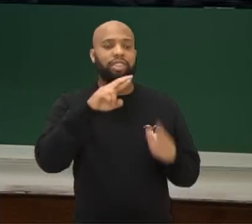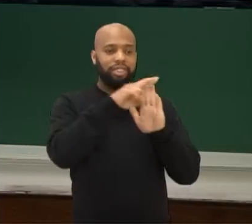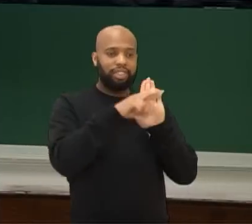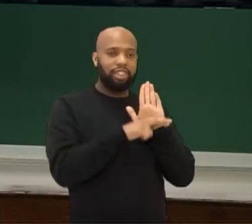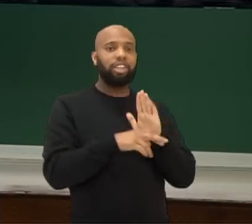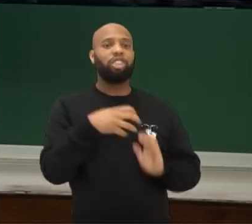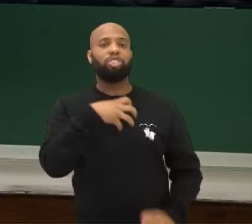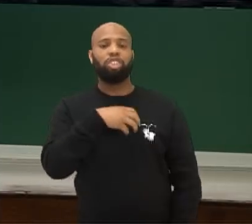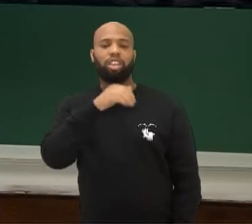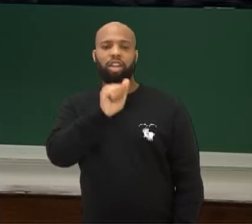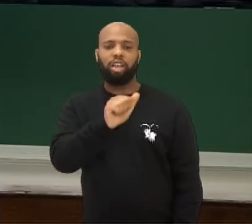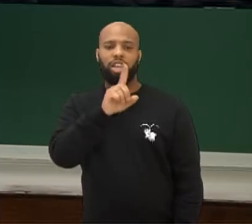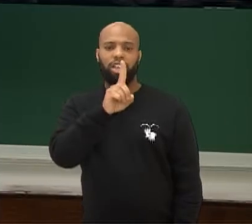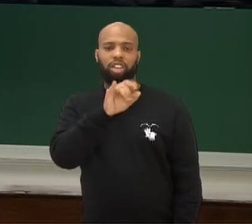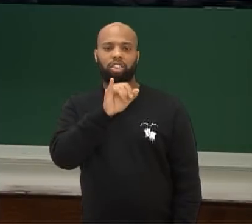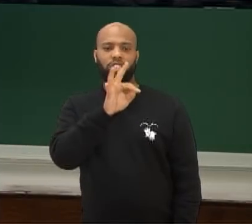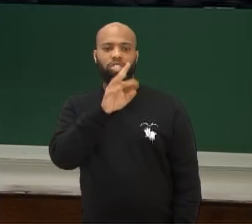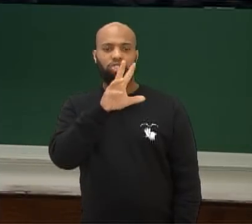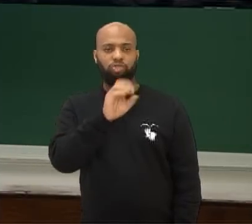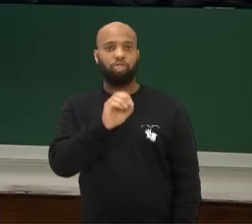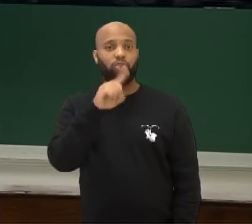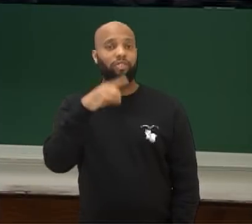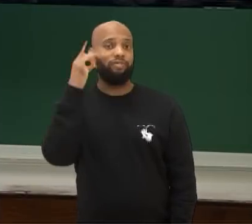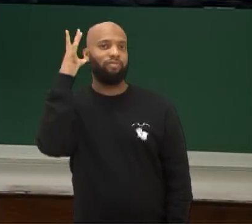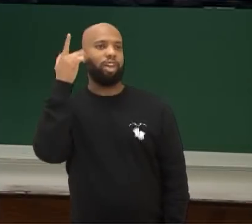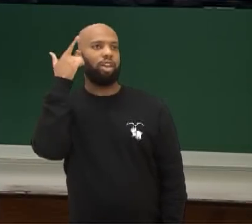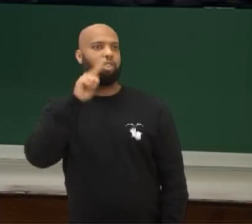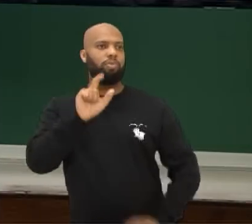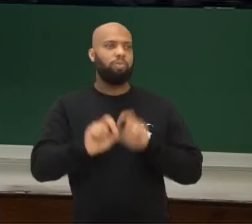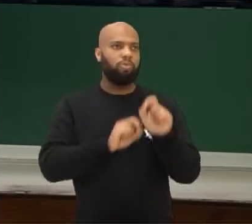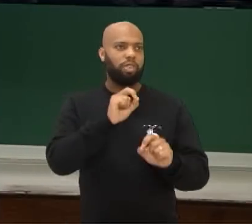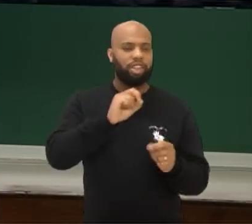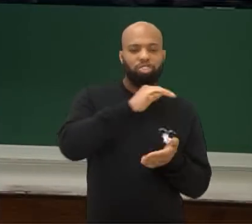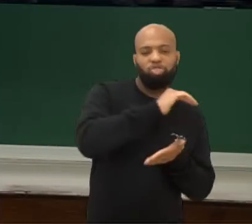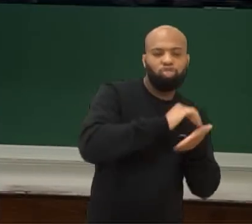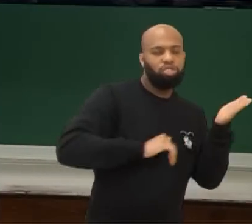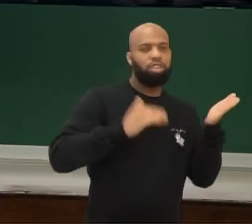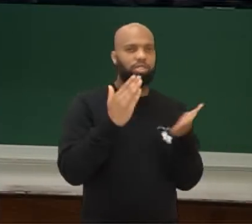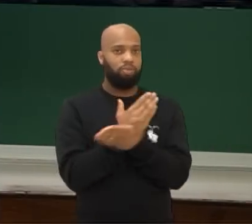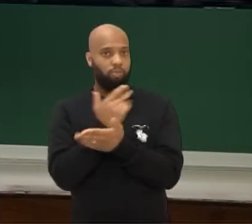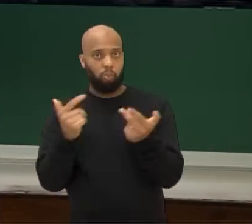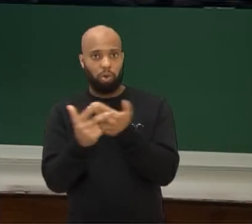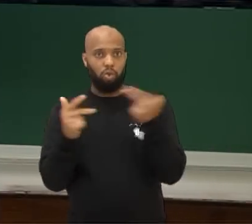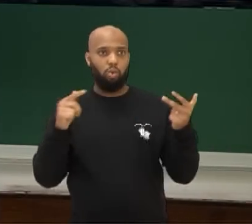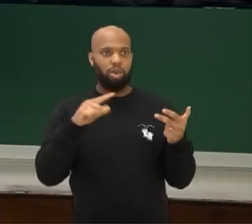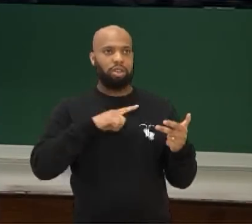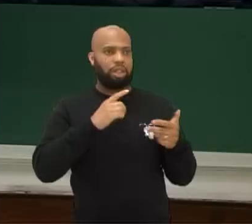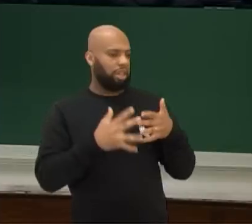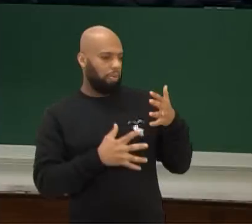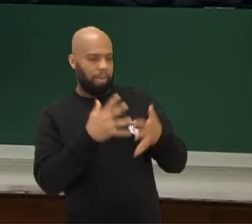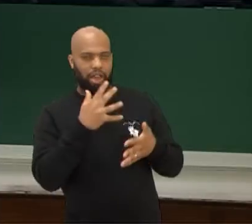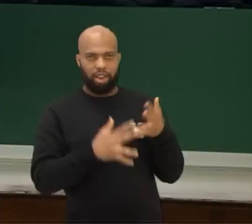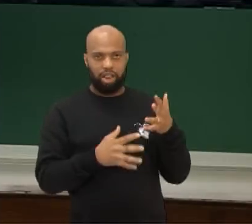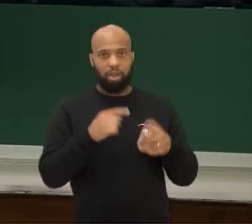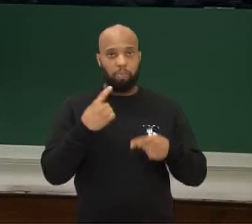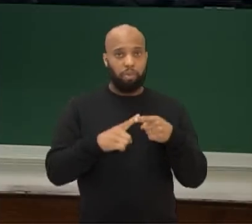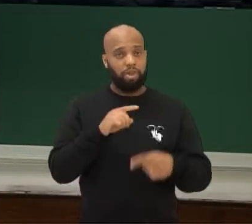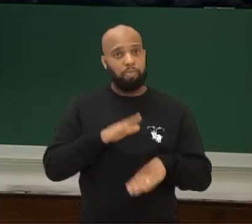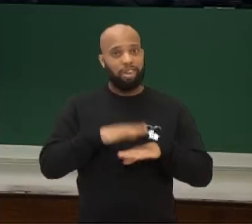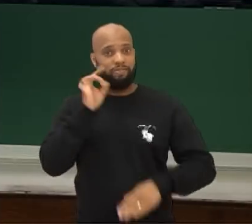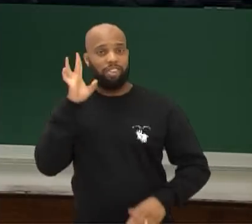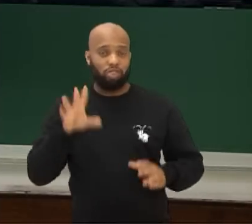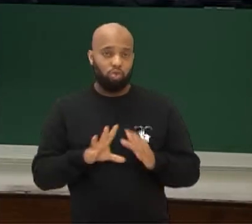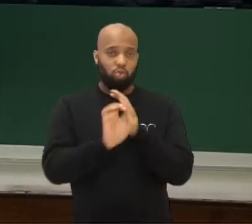princípio aditivo para facilitar, para suprimir, para eliminar, para tirar um membro, para facilitar a